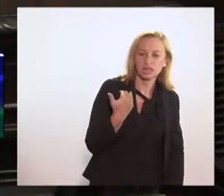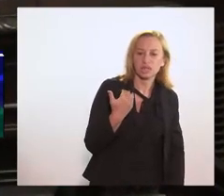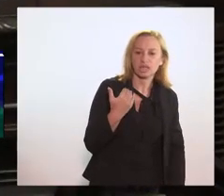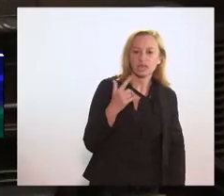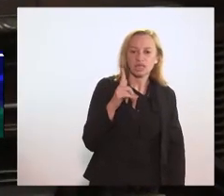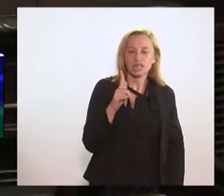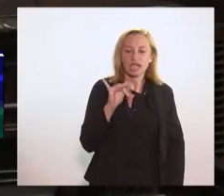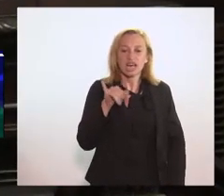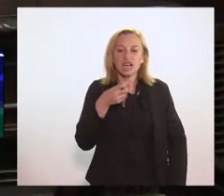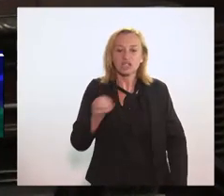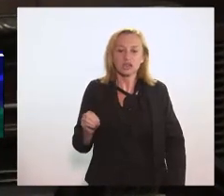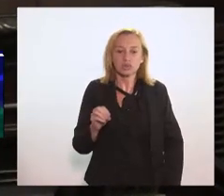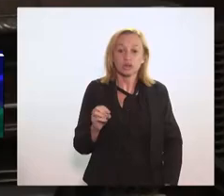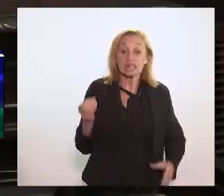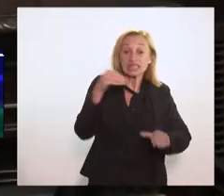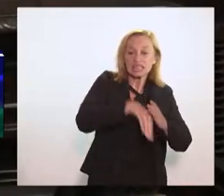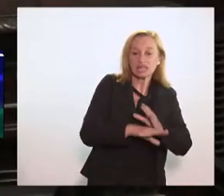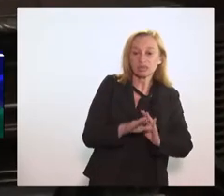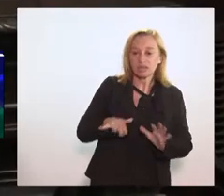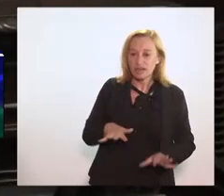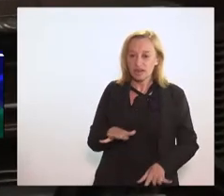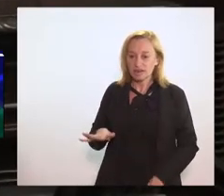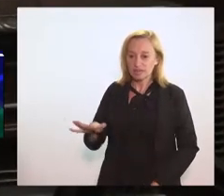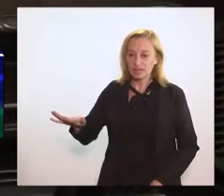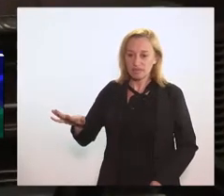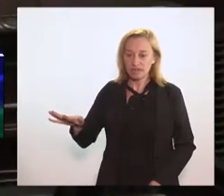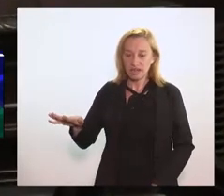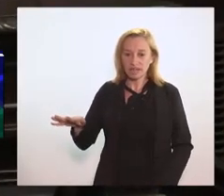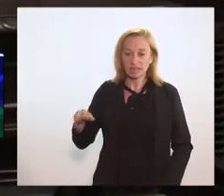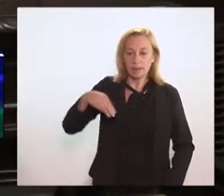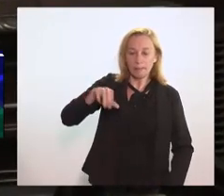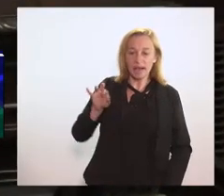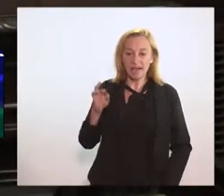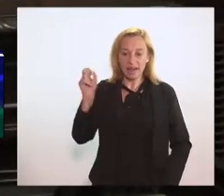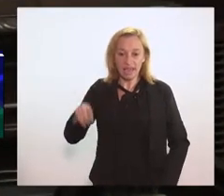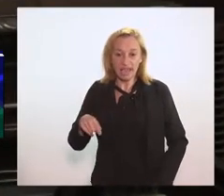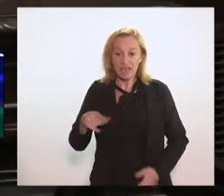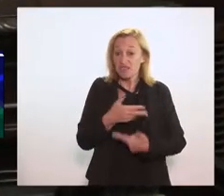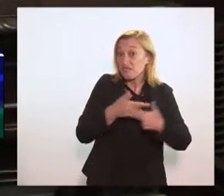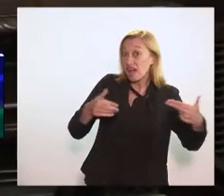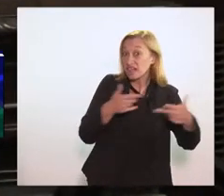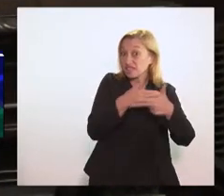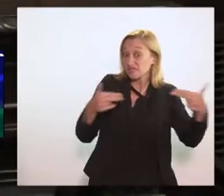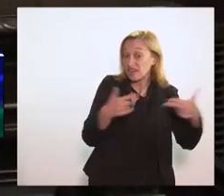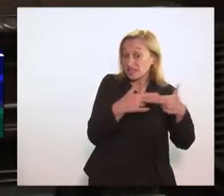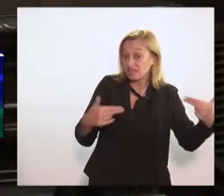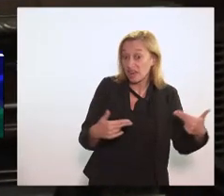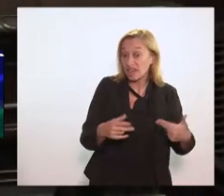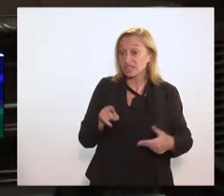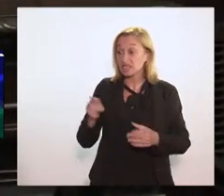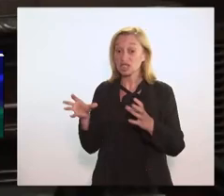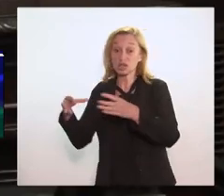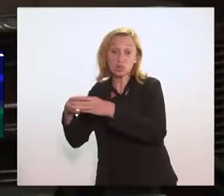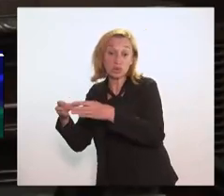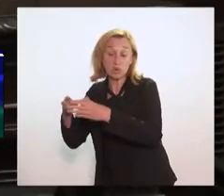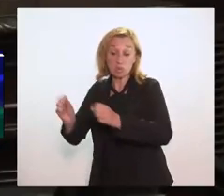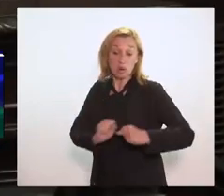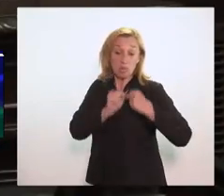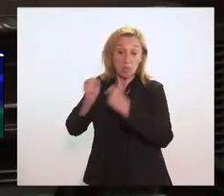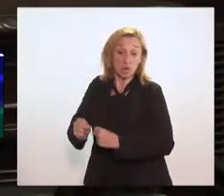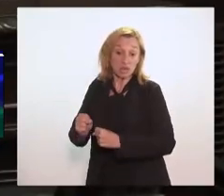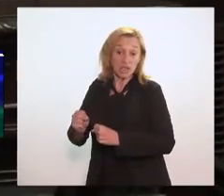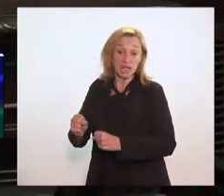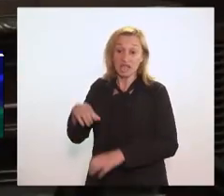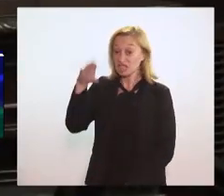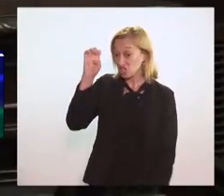da favela da Maré, que infelizmente levou a tantos e tantas dessa oposição ao poder, dessa